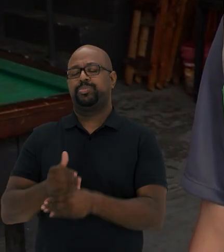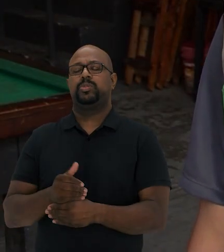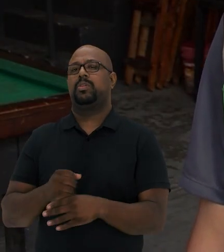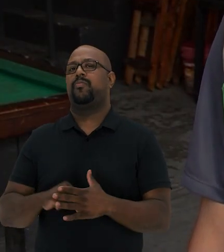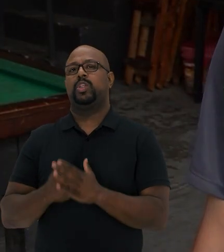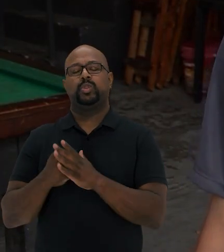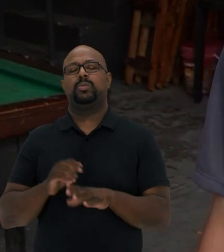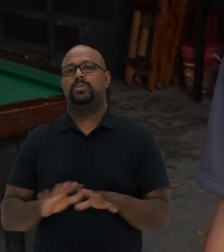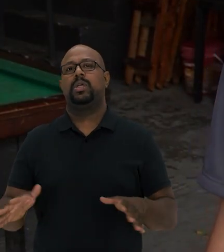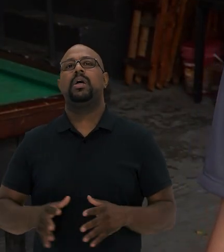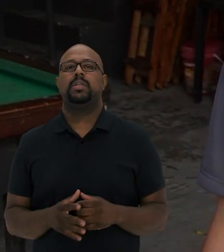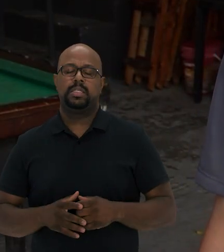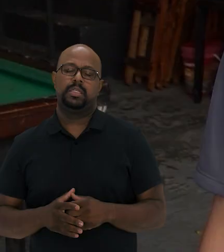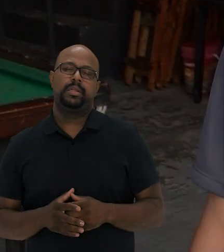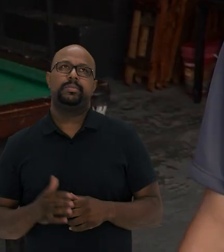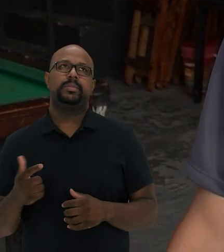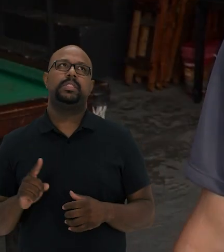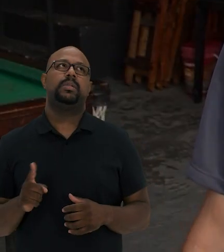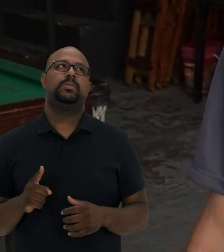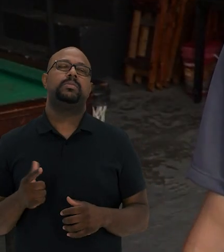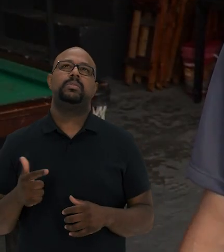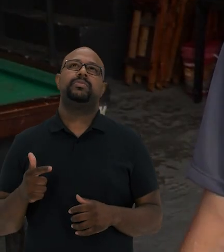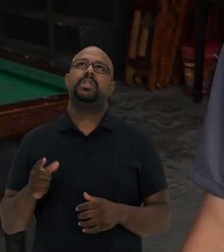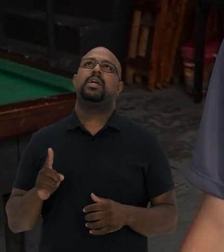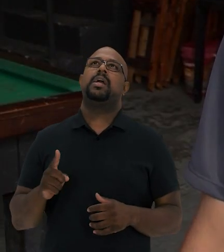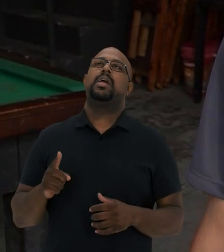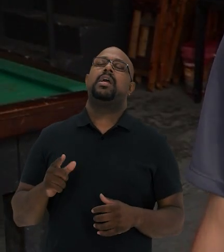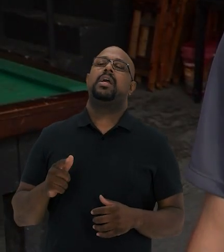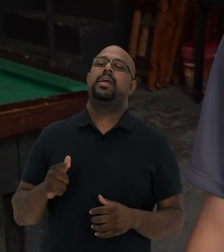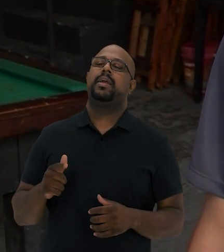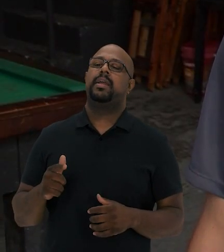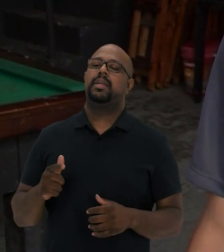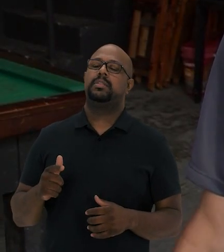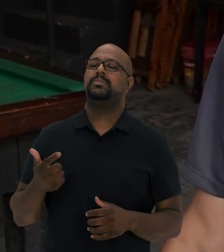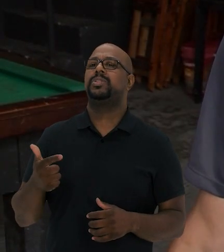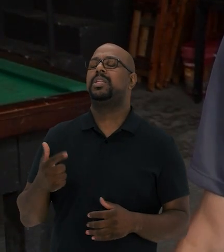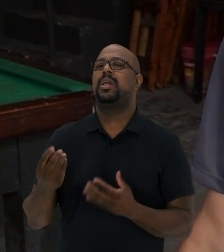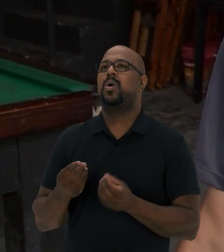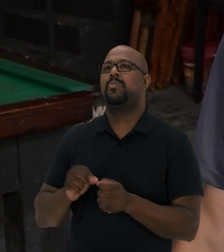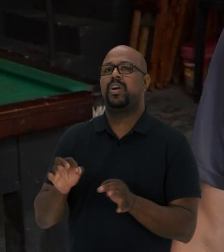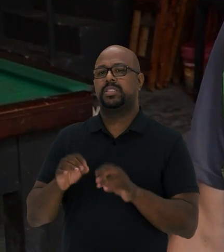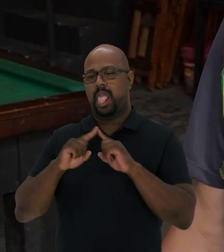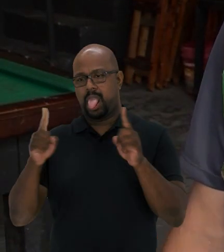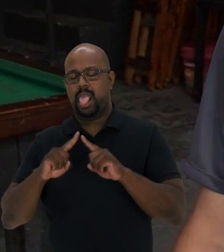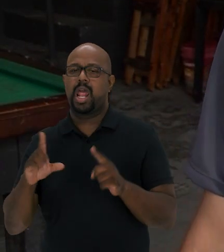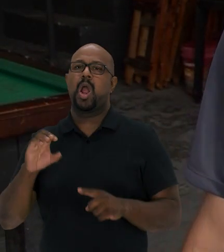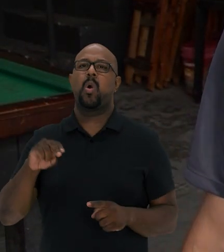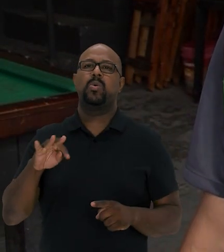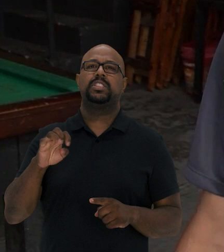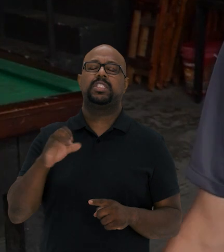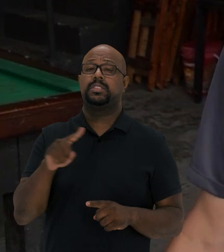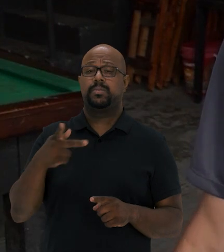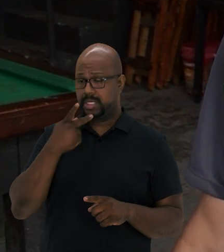foi fechado. Simplesmente foi fechado, né? Não vinha ao caso e não teria como haver contestação,